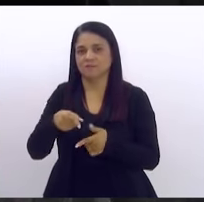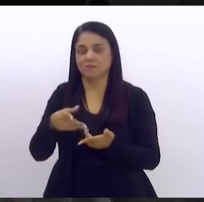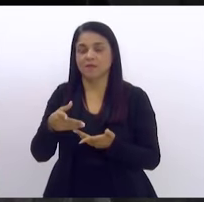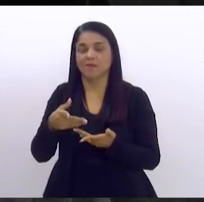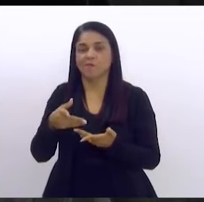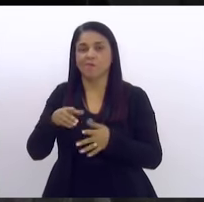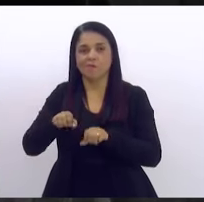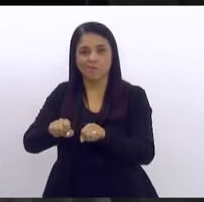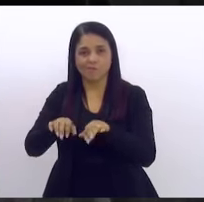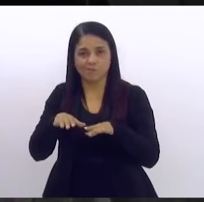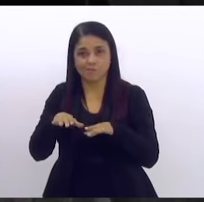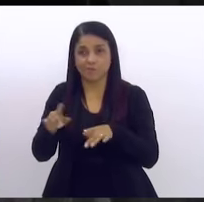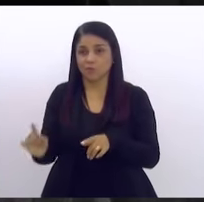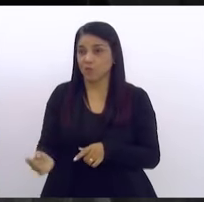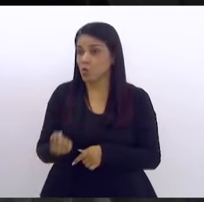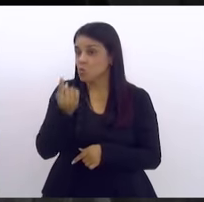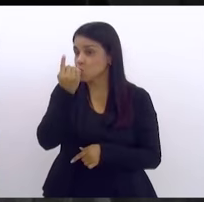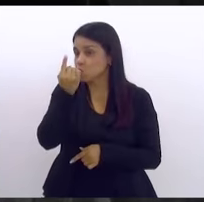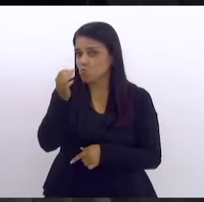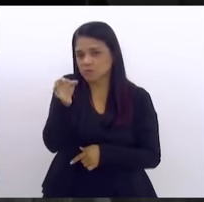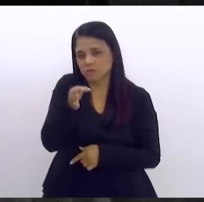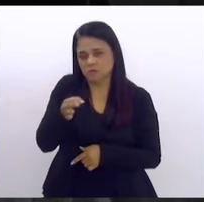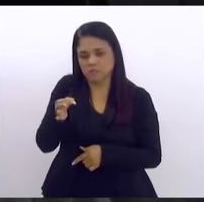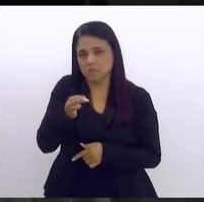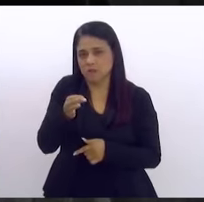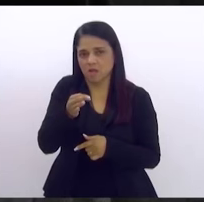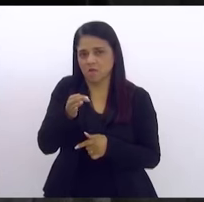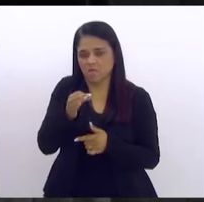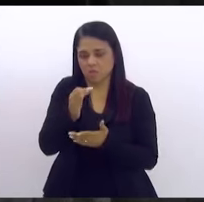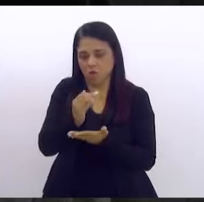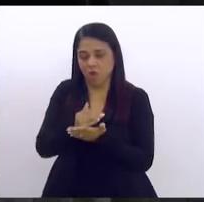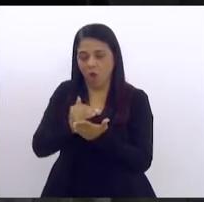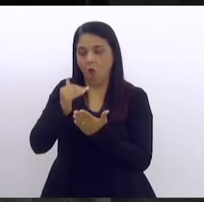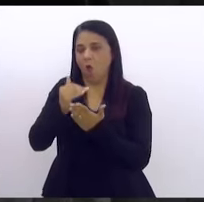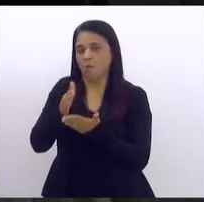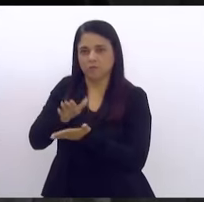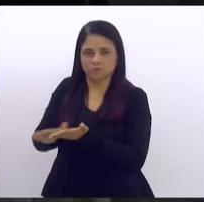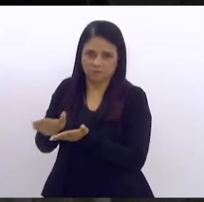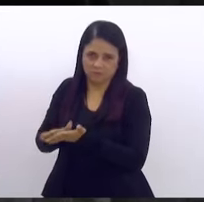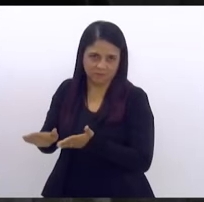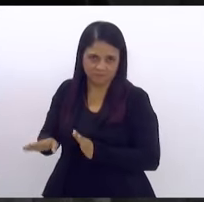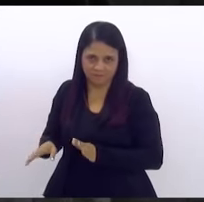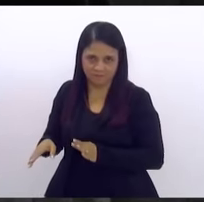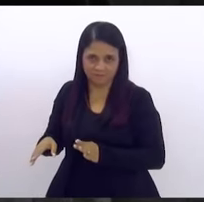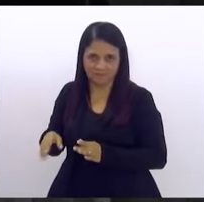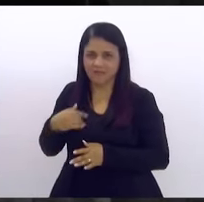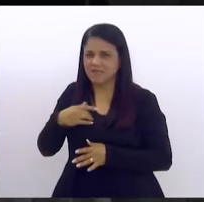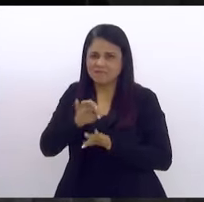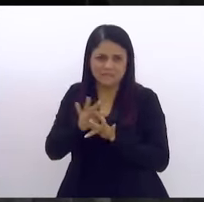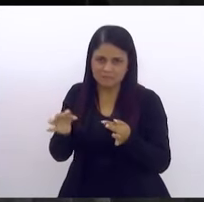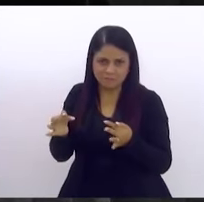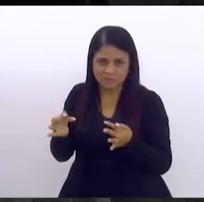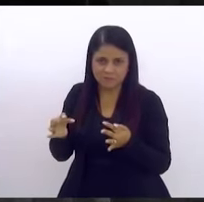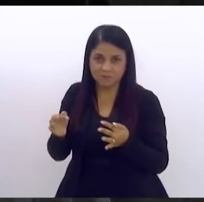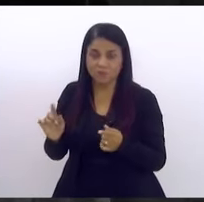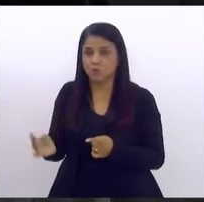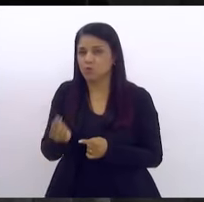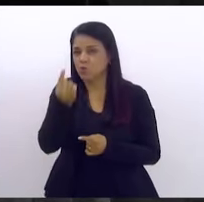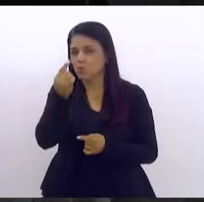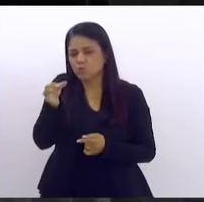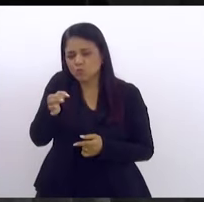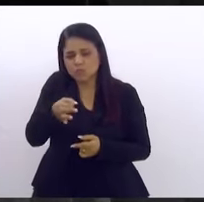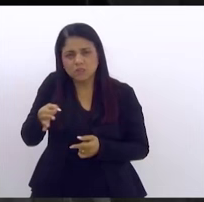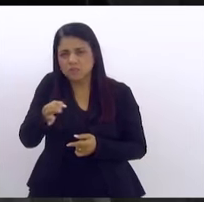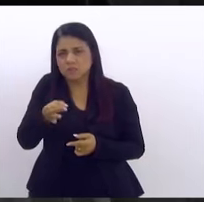um centavo de aumento de receita, porque é muito simples você prever aumento de receita, né? Mas não há um centavo de